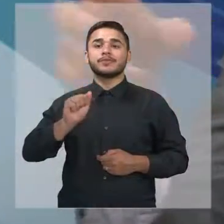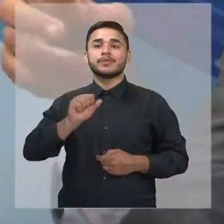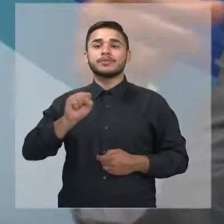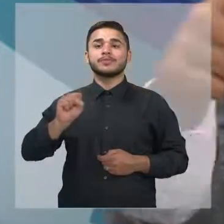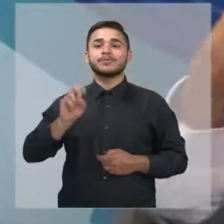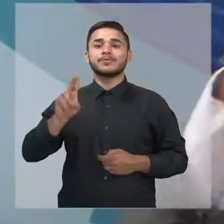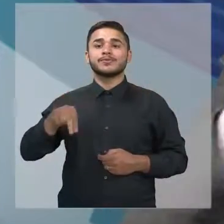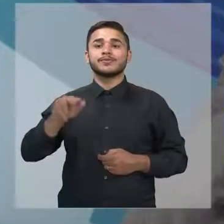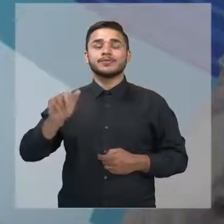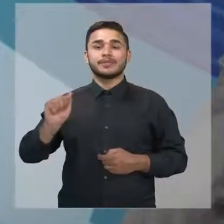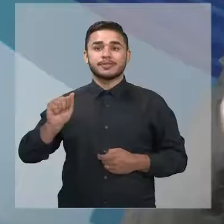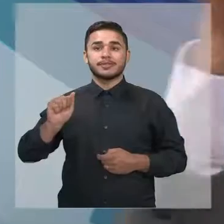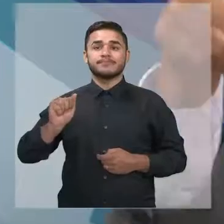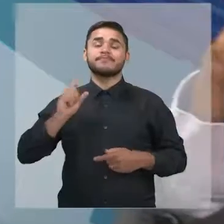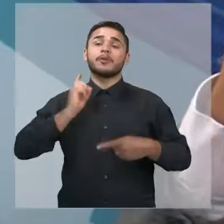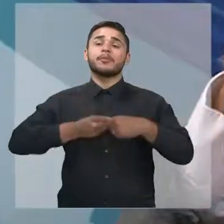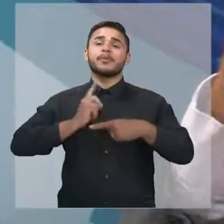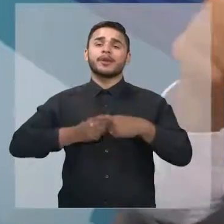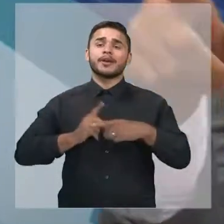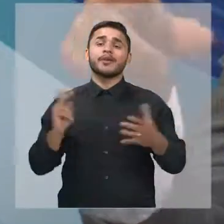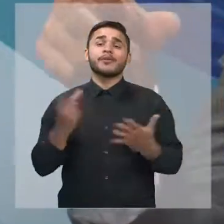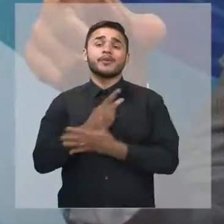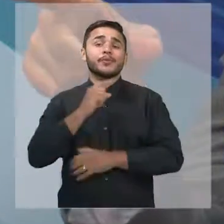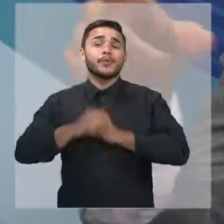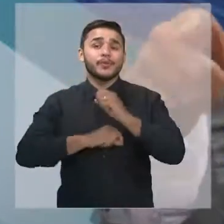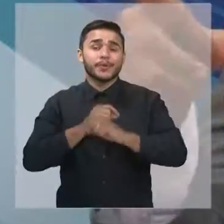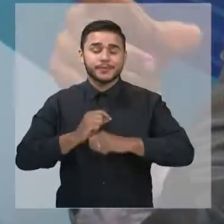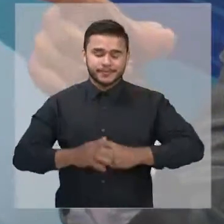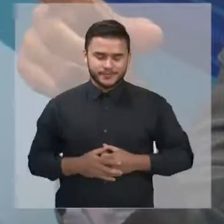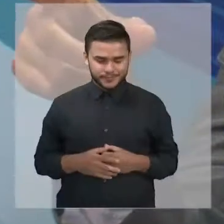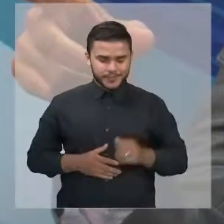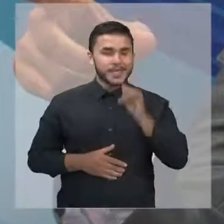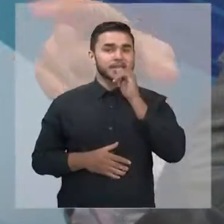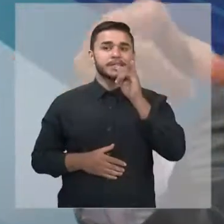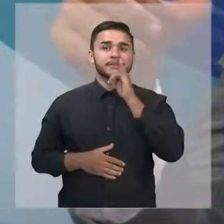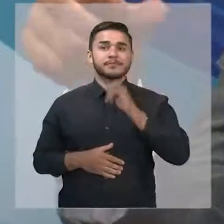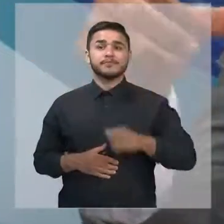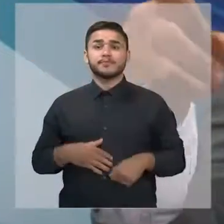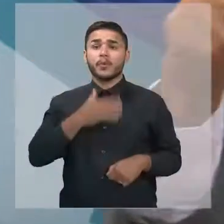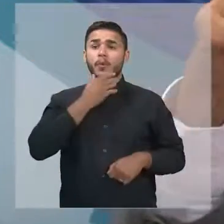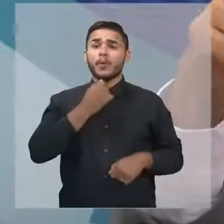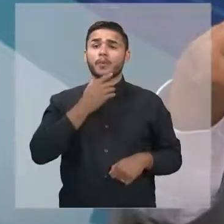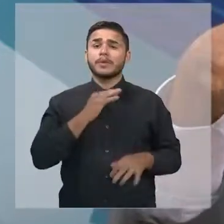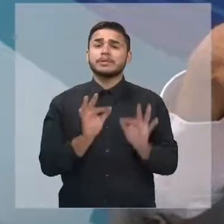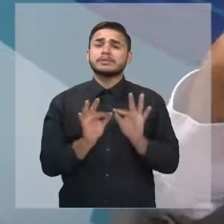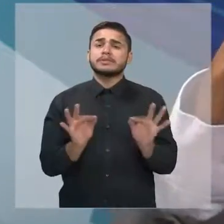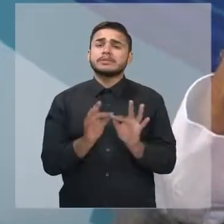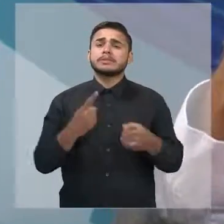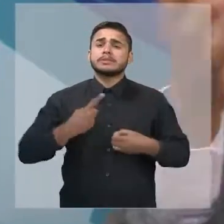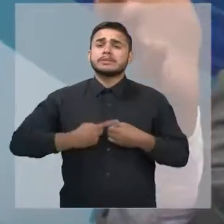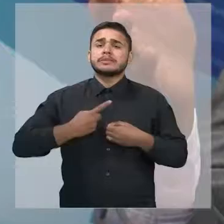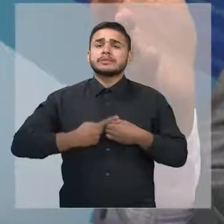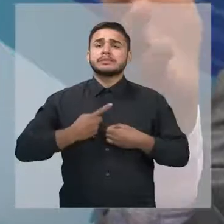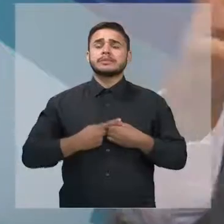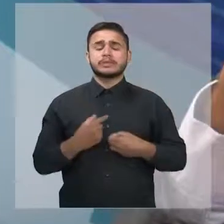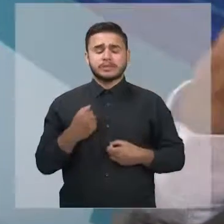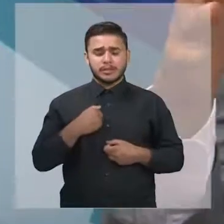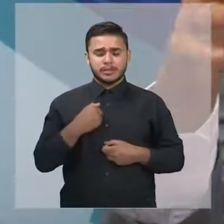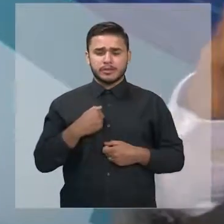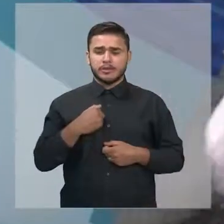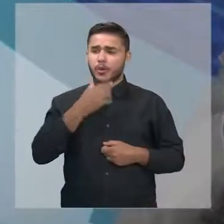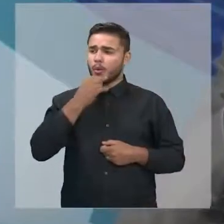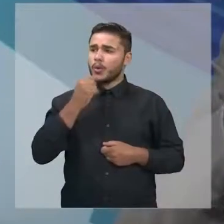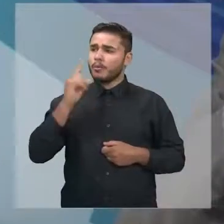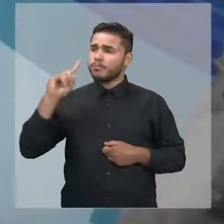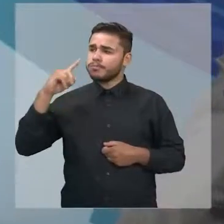o delegado, o prefeito, o vigário, e todo mundo sabia quem eram essas pessoas e apontava o dedo. E ele era anônimo, ninguém sabia